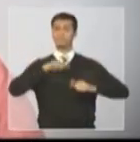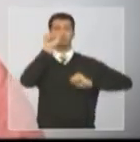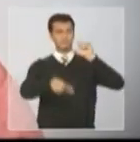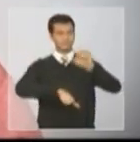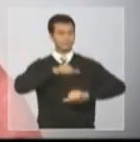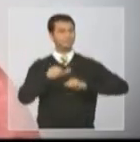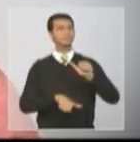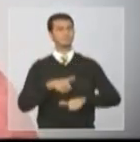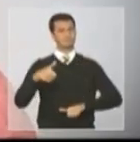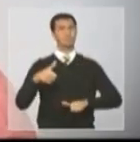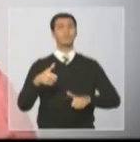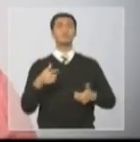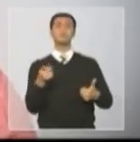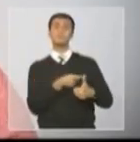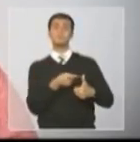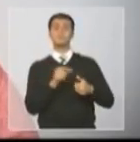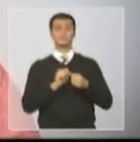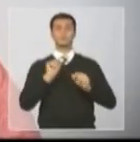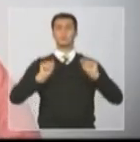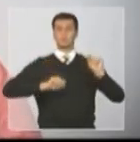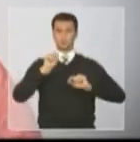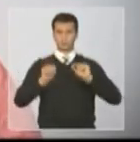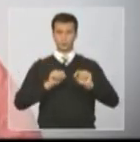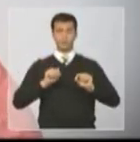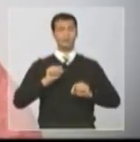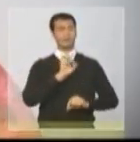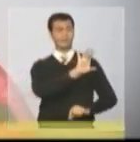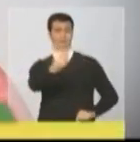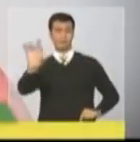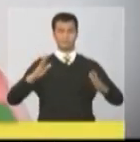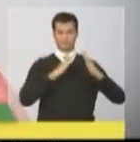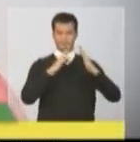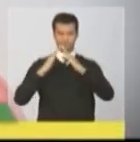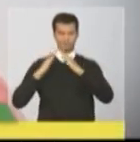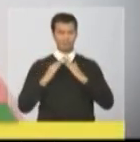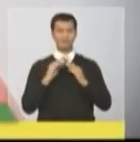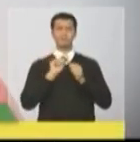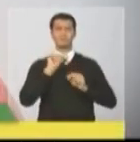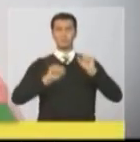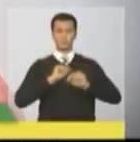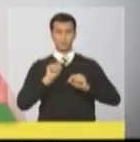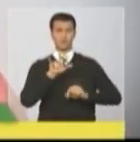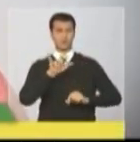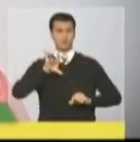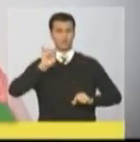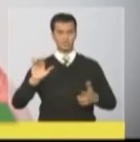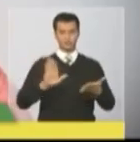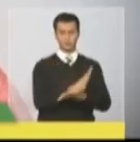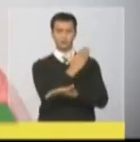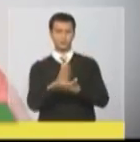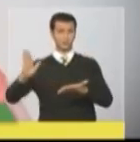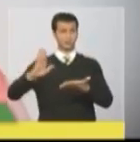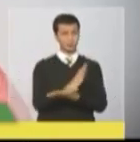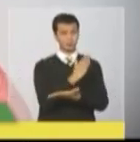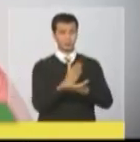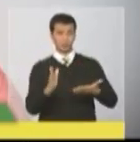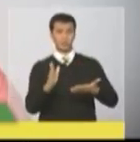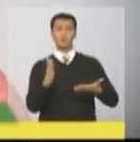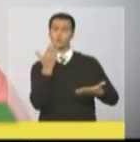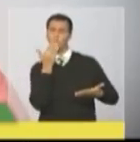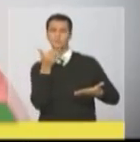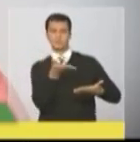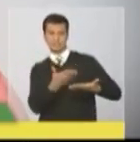de mudarmos essa situação. A primeira tarefa a ser feita é começarmos a separar dentro de casa o lixo úmido, como o resto de alimento,